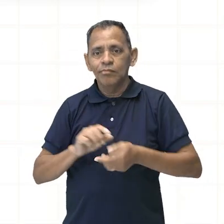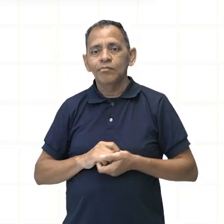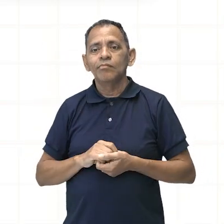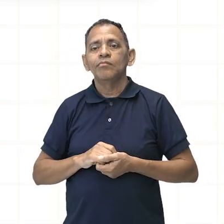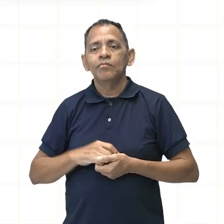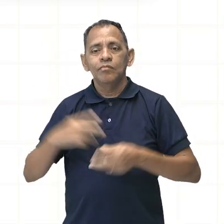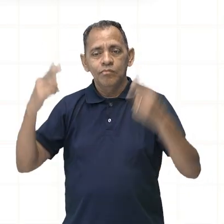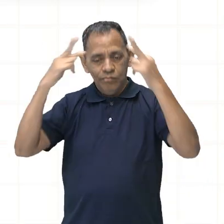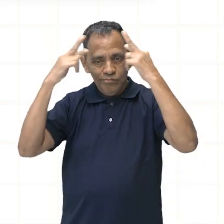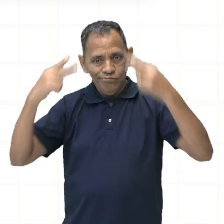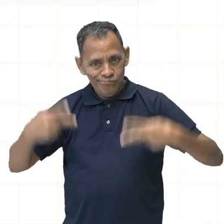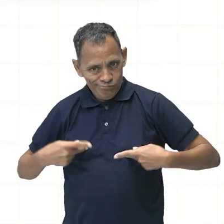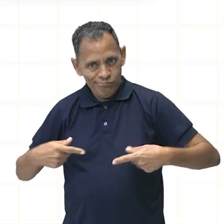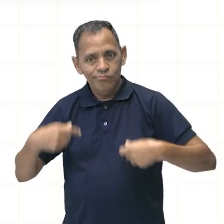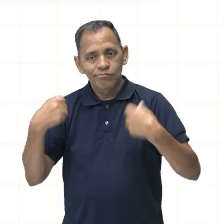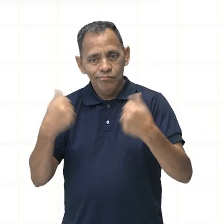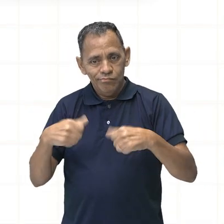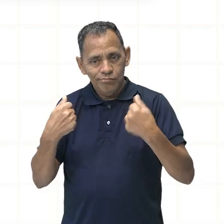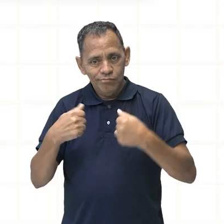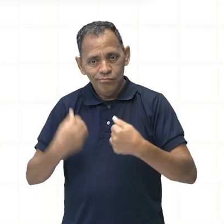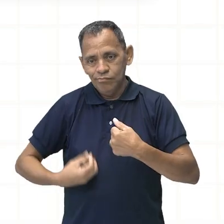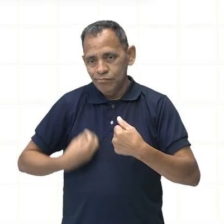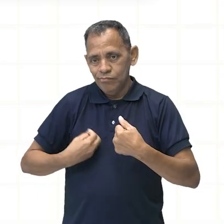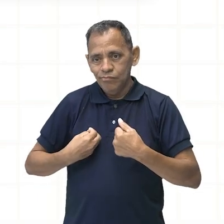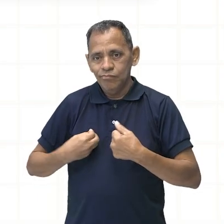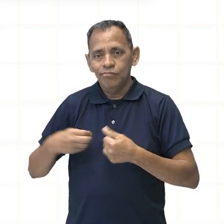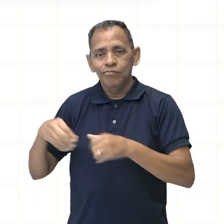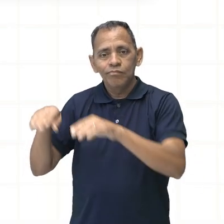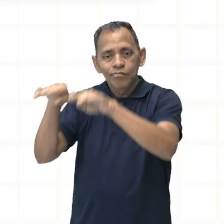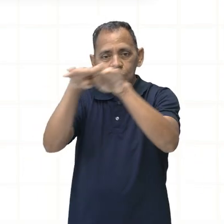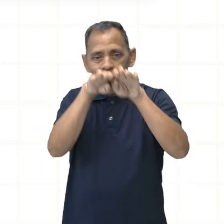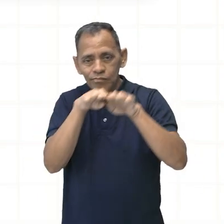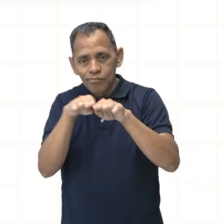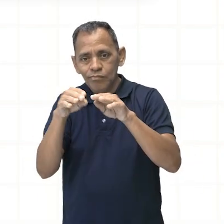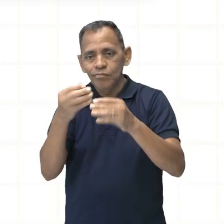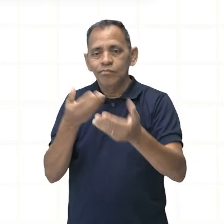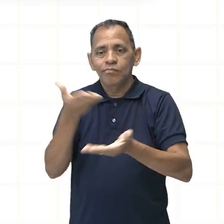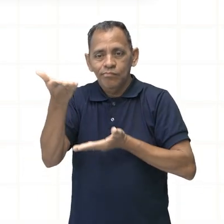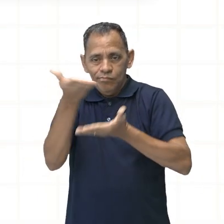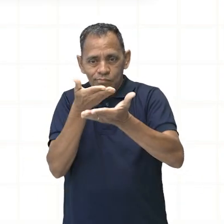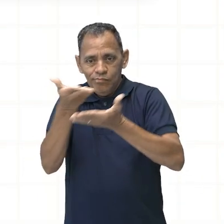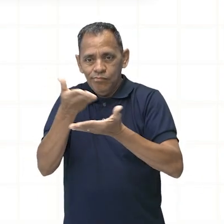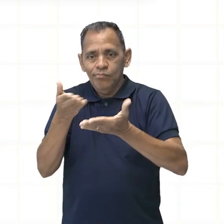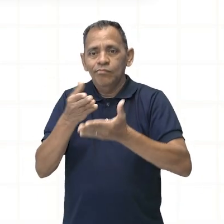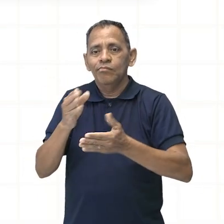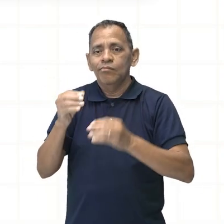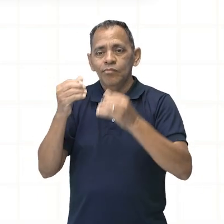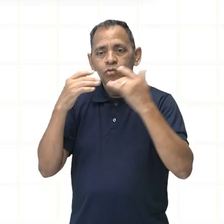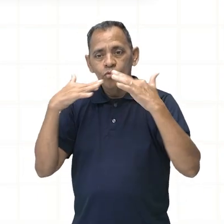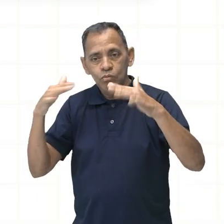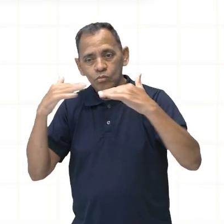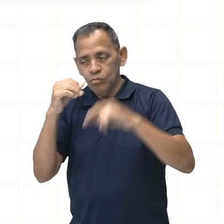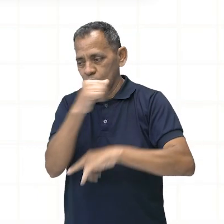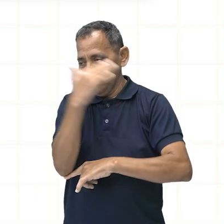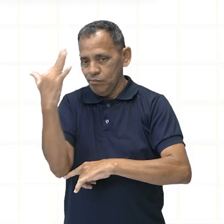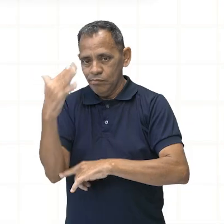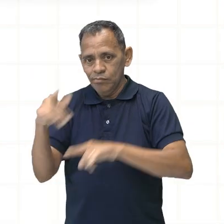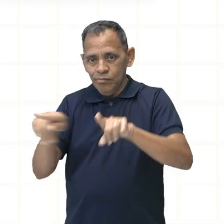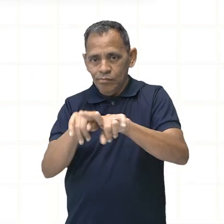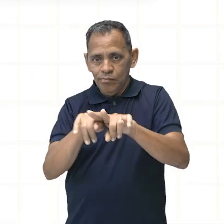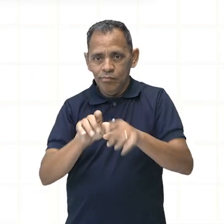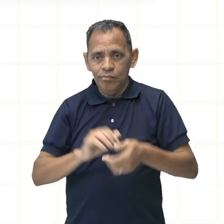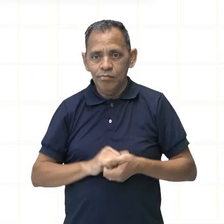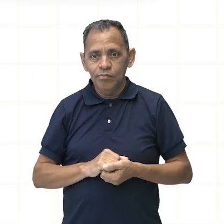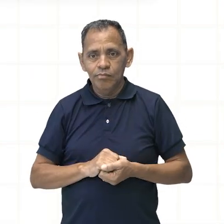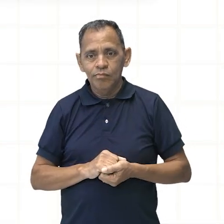viver em harmonia com a natureza. Inclusive, isso está faltando no mundo ocidental, né? Essa ideia de viver em harmonia com a natureza, já